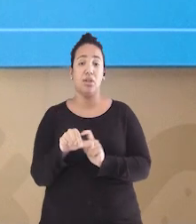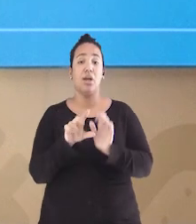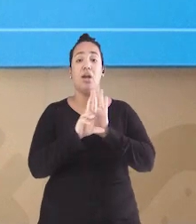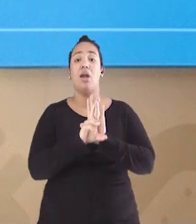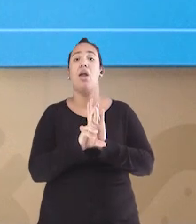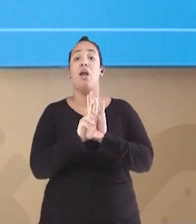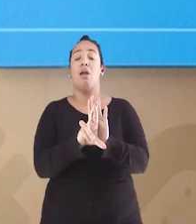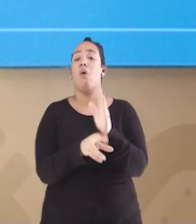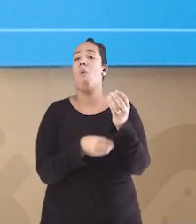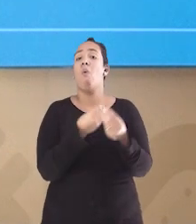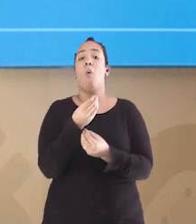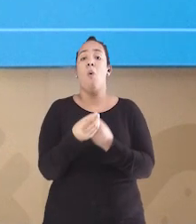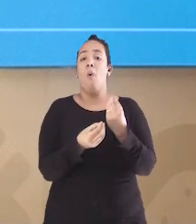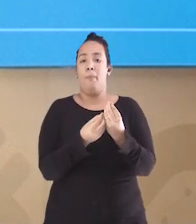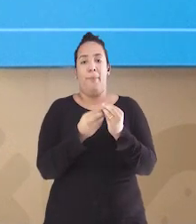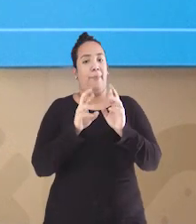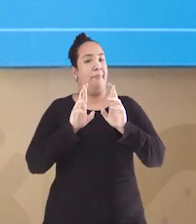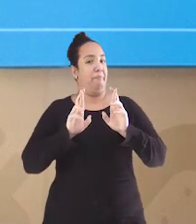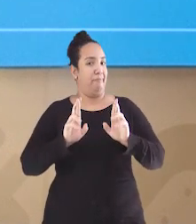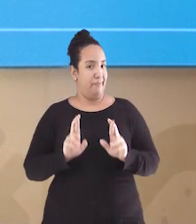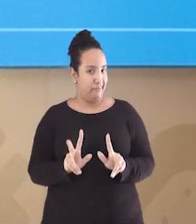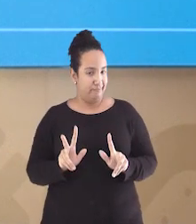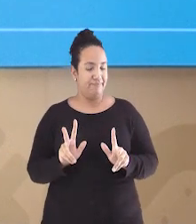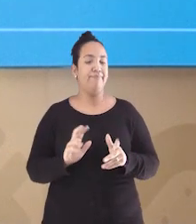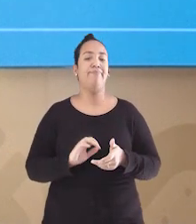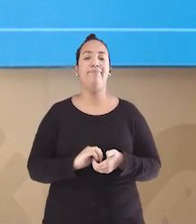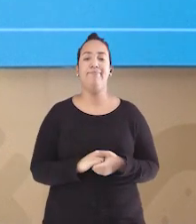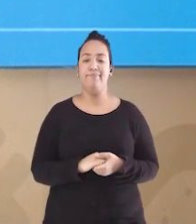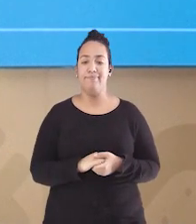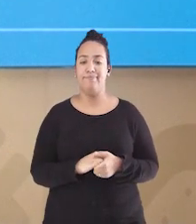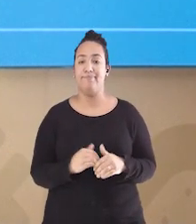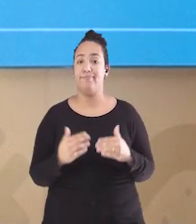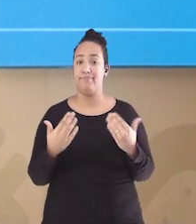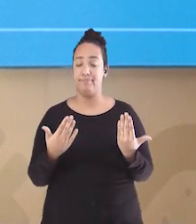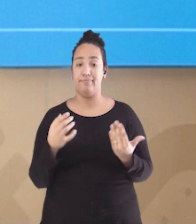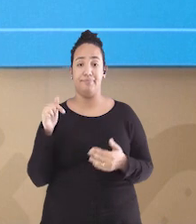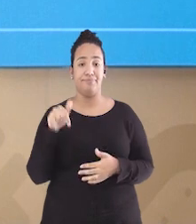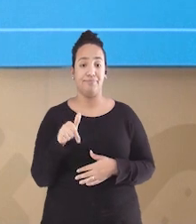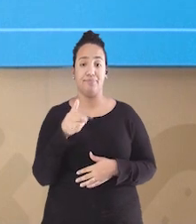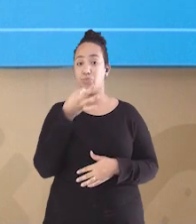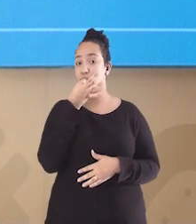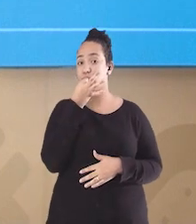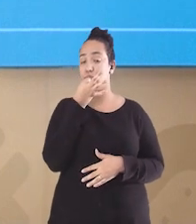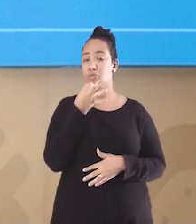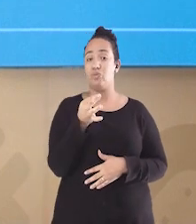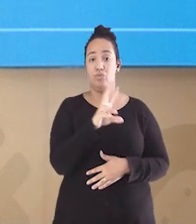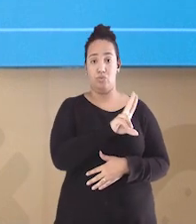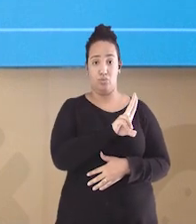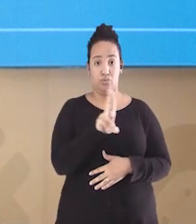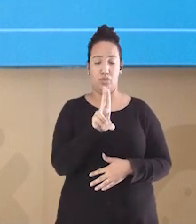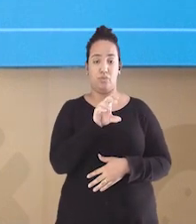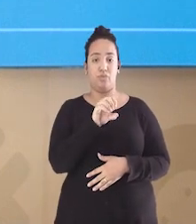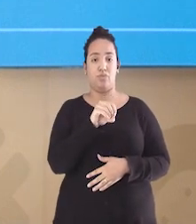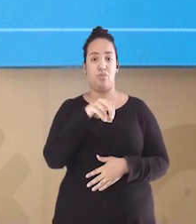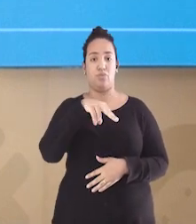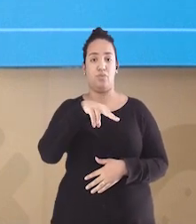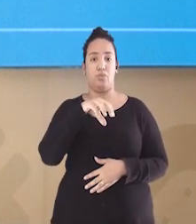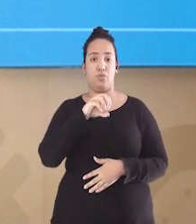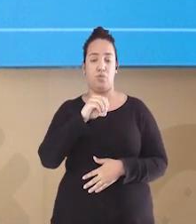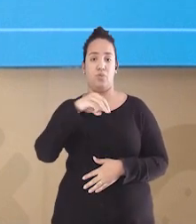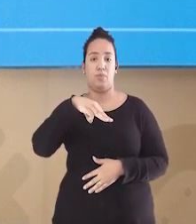são representados de maneiras diferentes. Para esses sons, damos o nome de